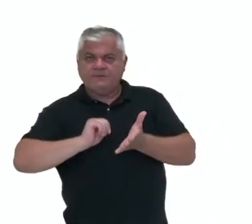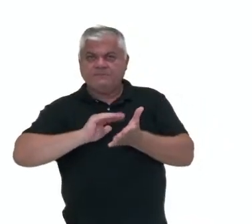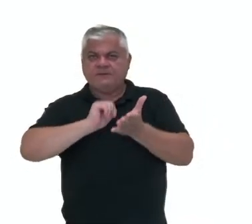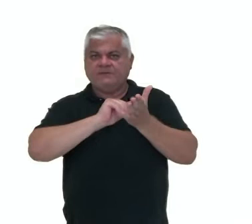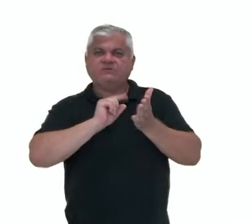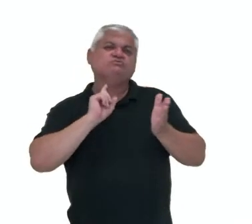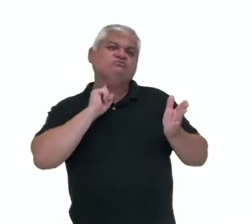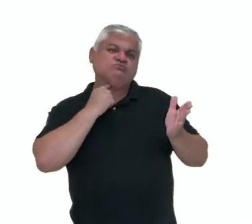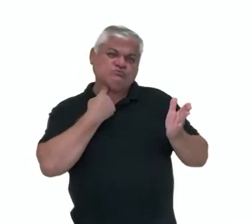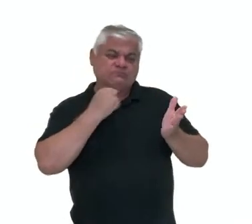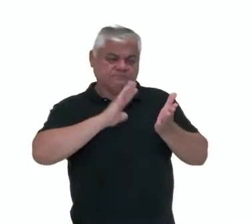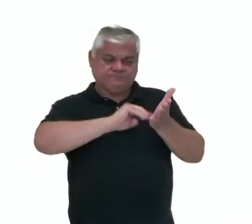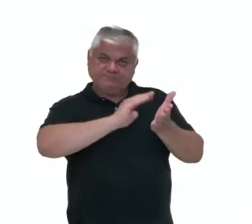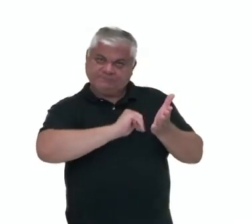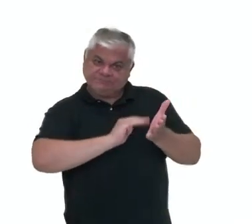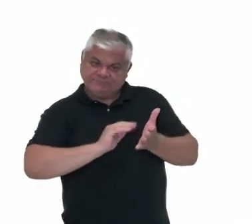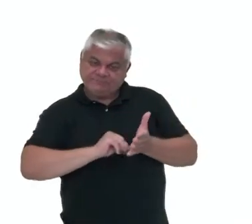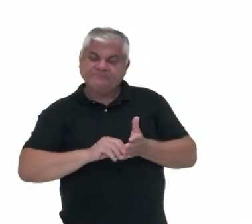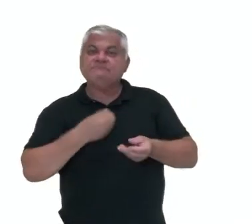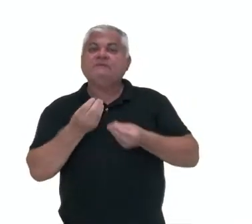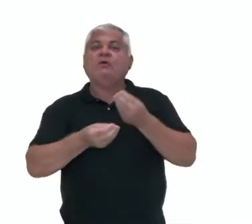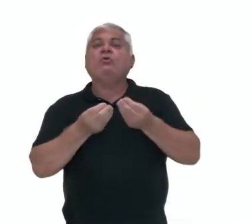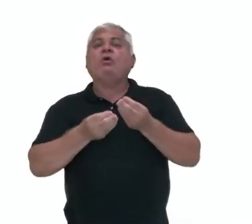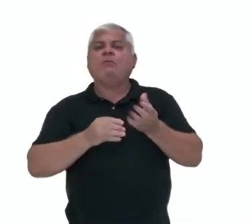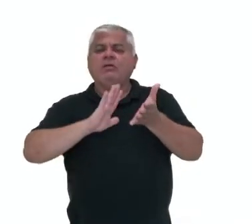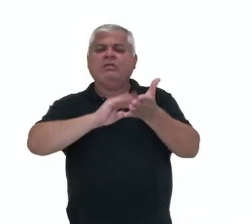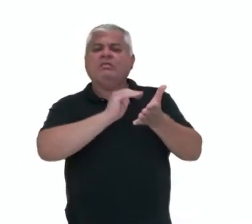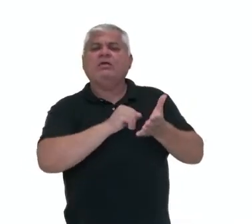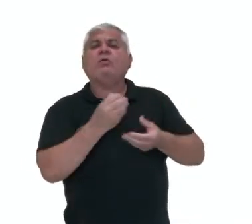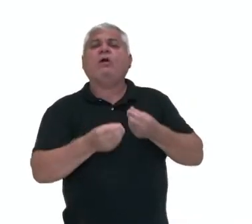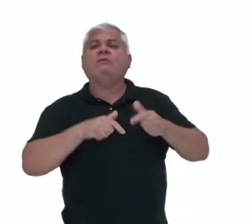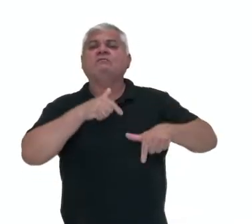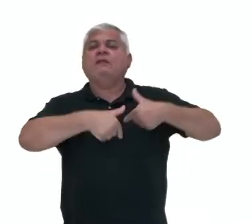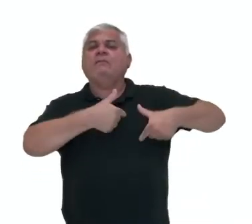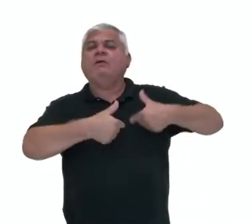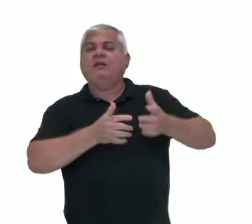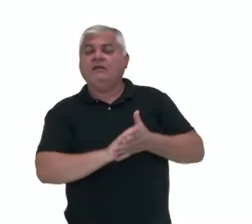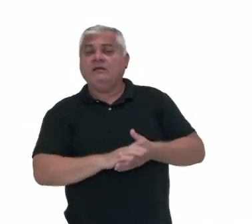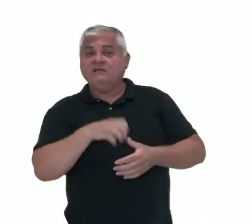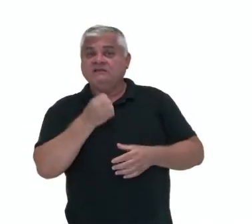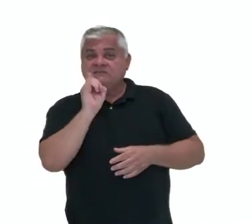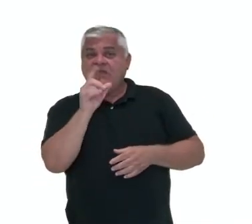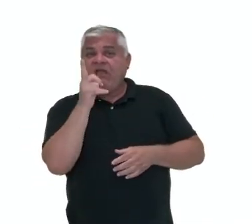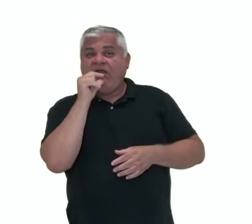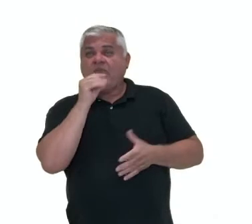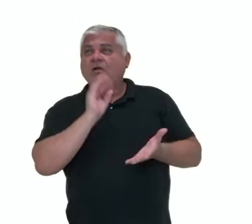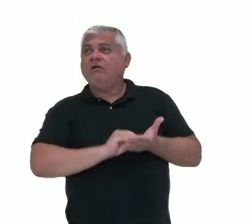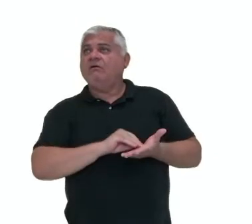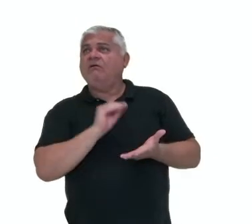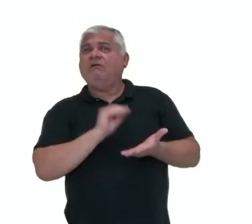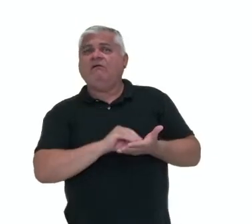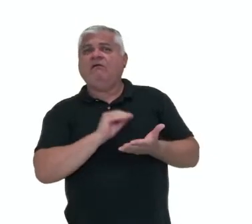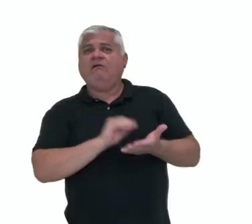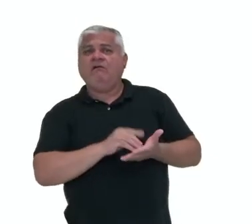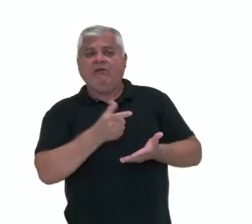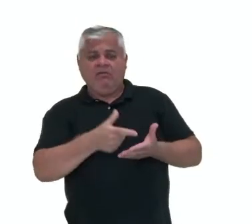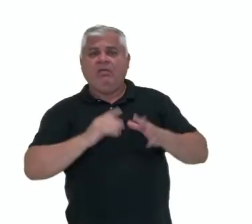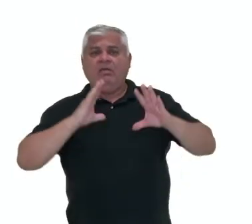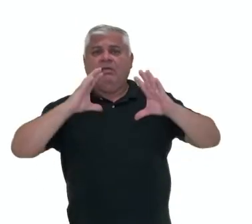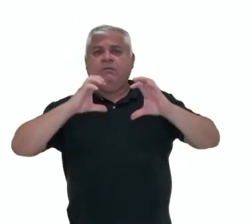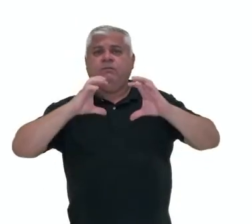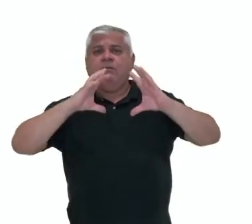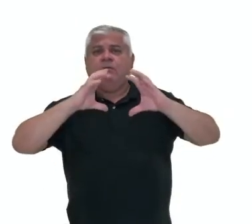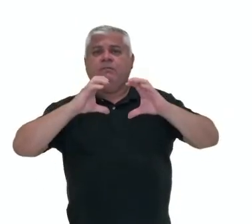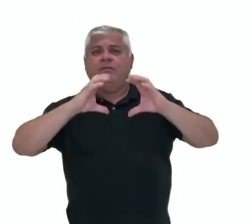do corpo. Como que ele vai conseguir retirar esse resíduo tóxico se eu não tomo água suficiente para fazer com que os rins